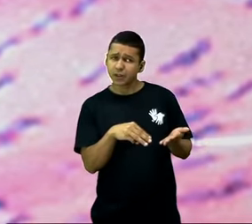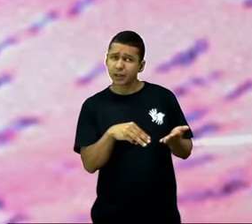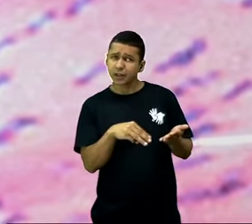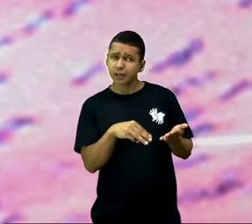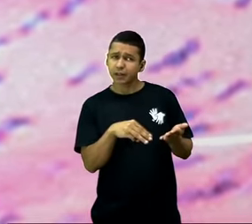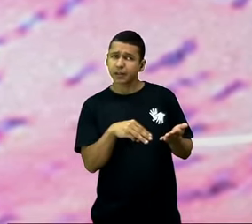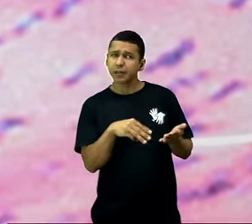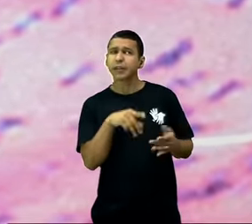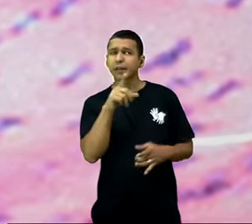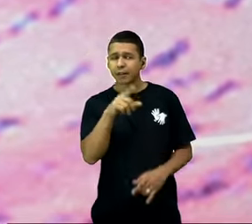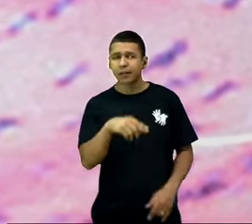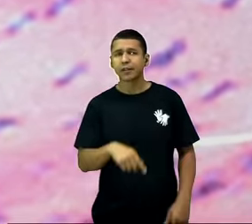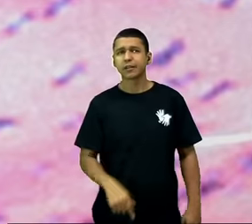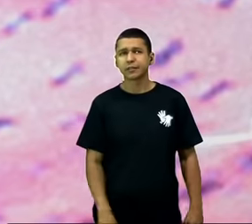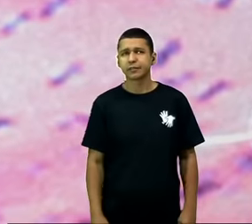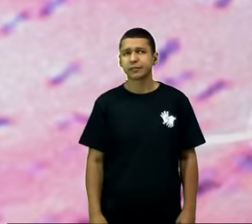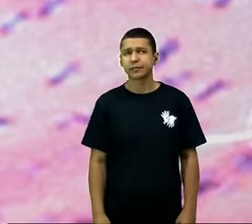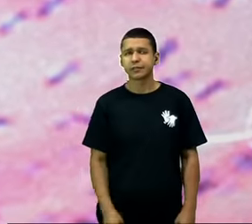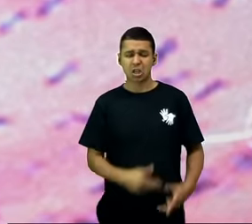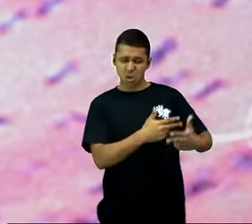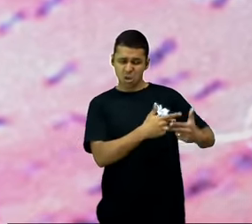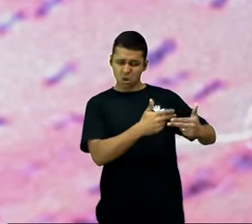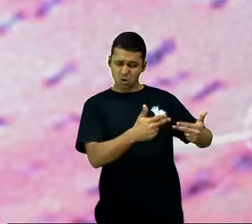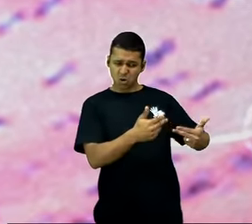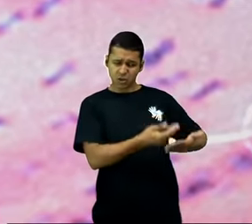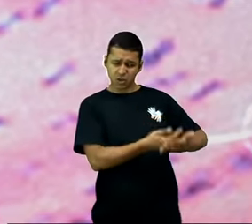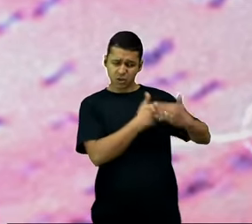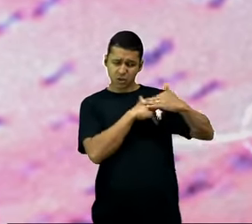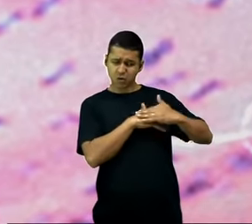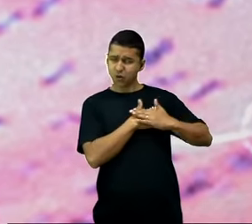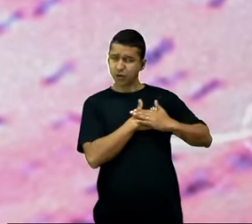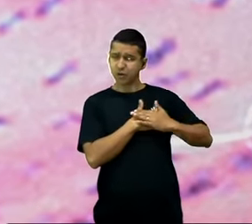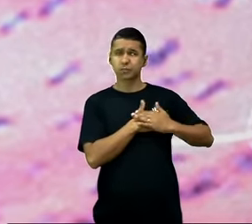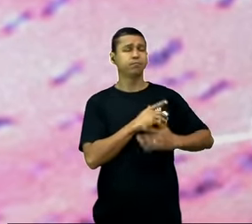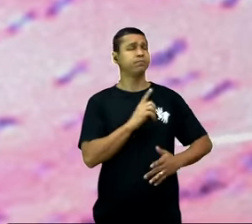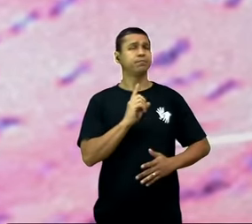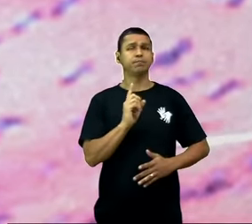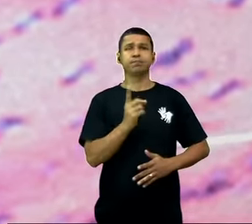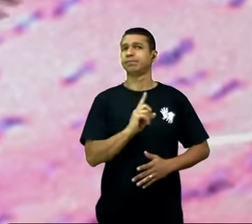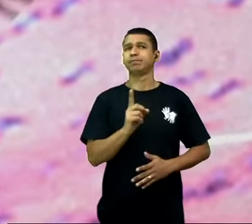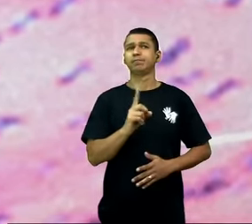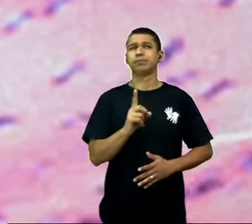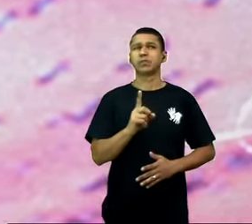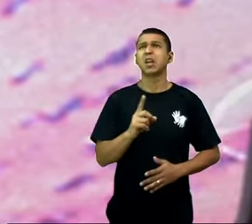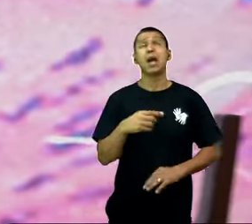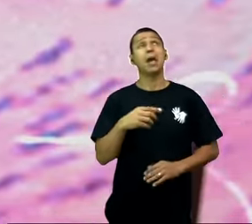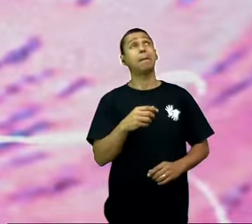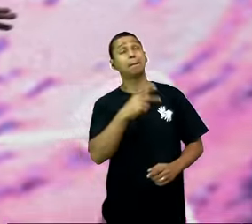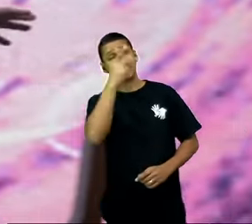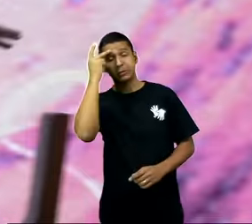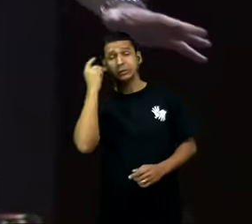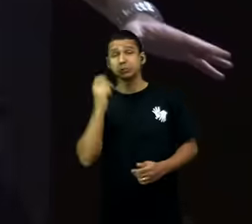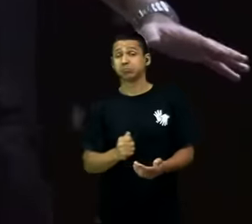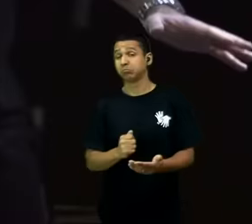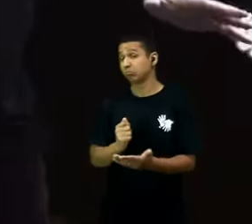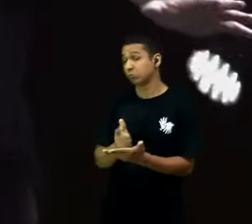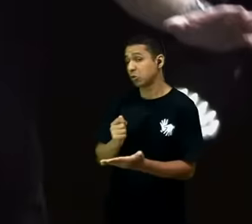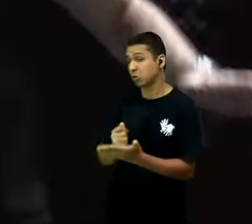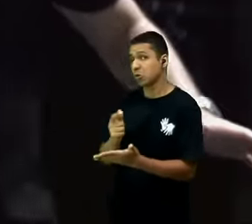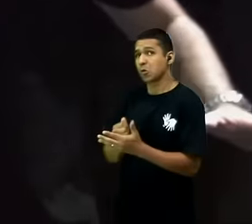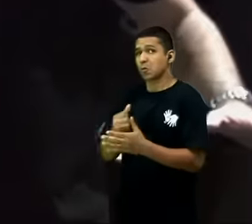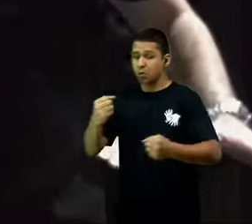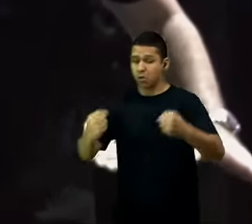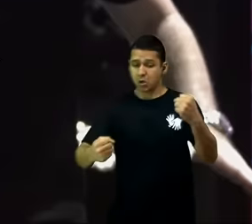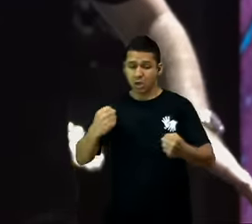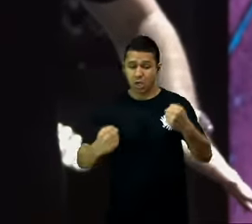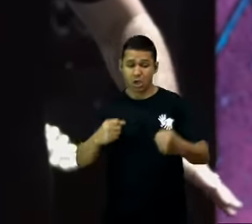Bota. Coisas você não coloca no coração, irmão. E o tanto de gente que compra um carro, ó, cuidado aí como é que vai pisar, hein? Olha aí, ó,